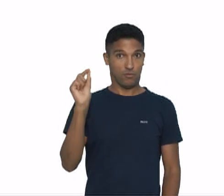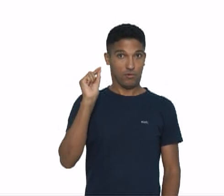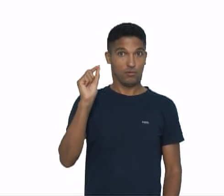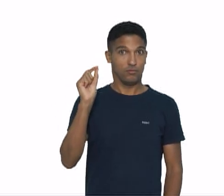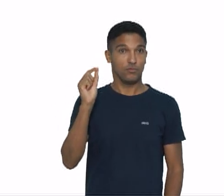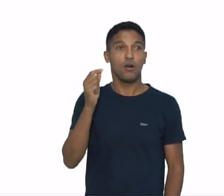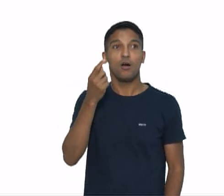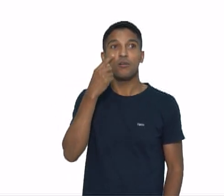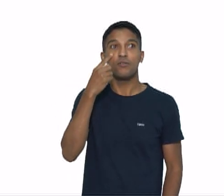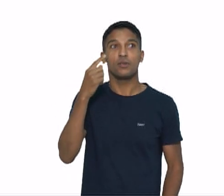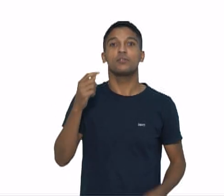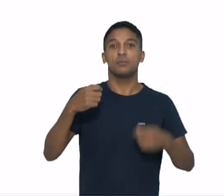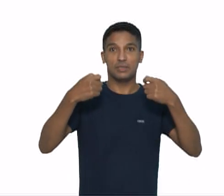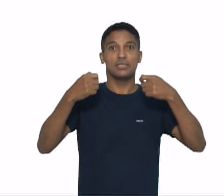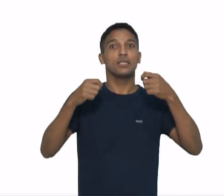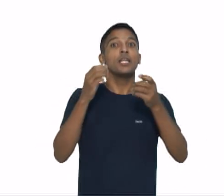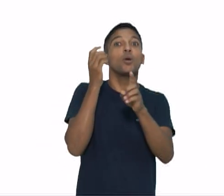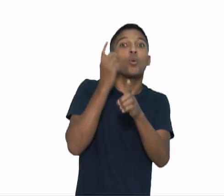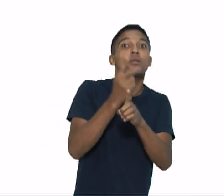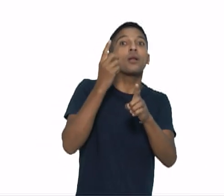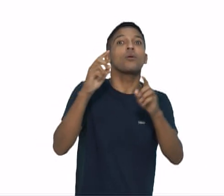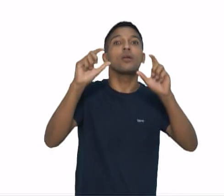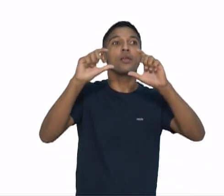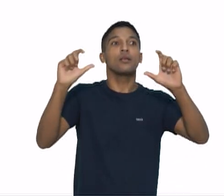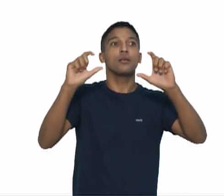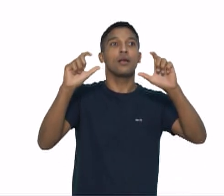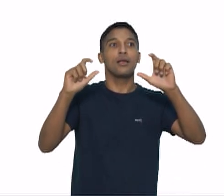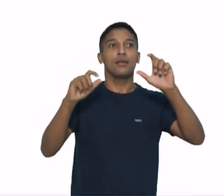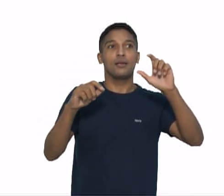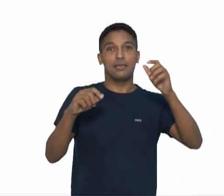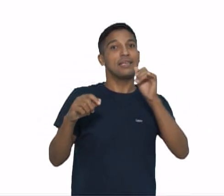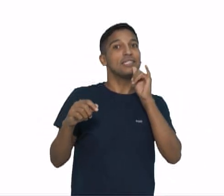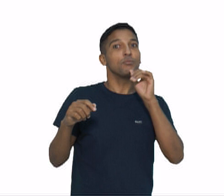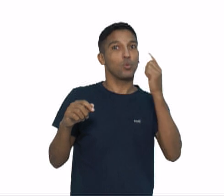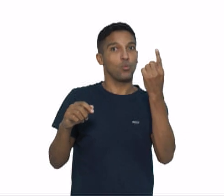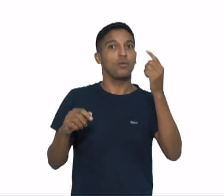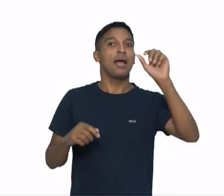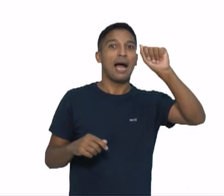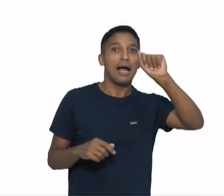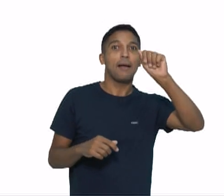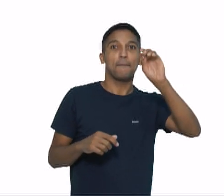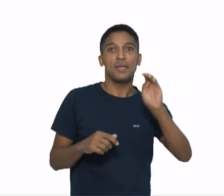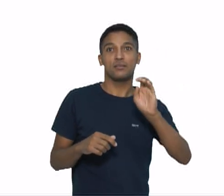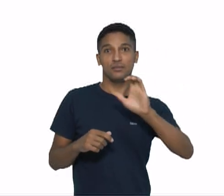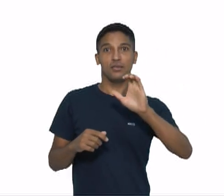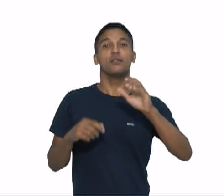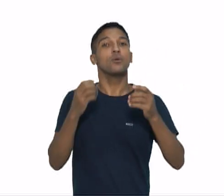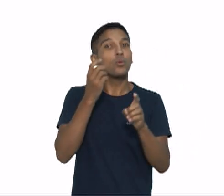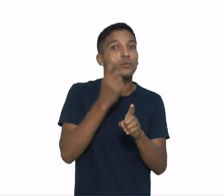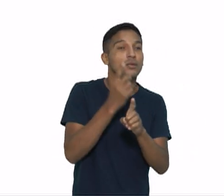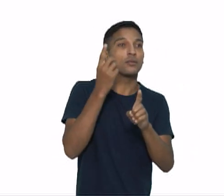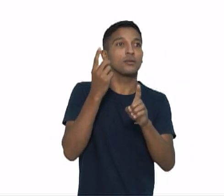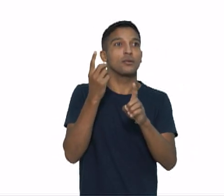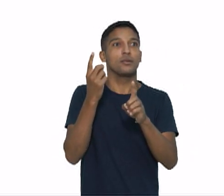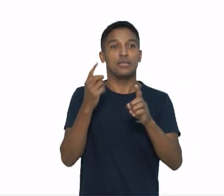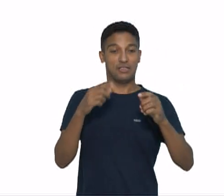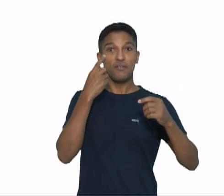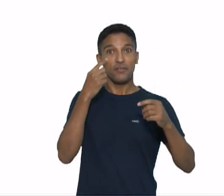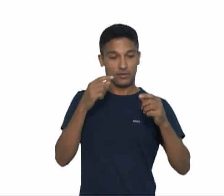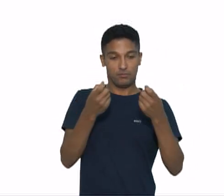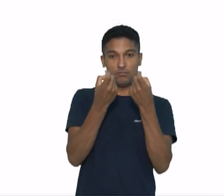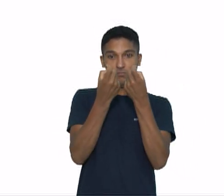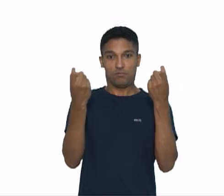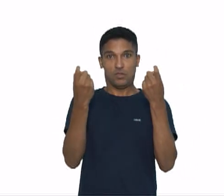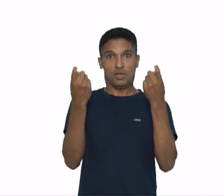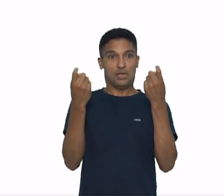elementos A, B e C, e a equação da hipérbole, que tem os focos F1 e F2, menos